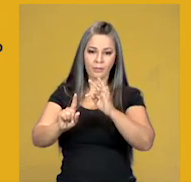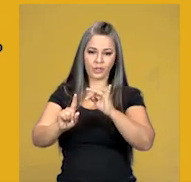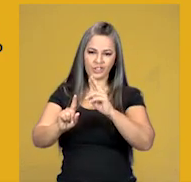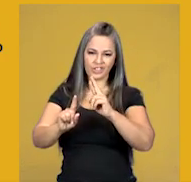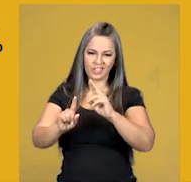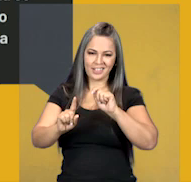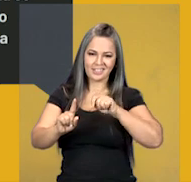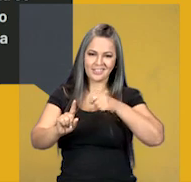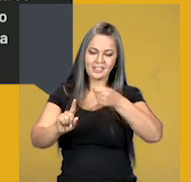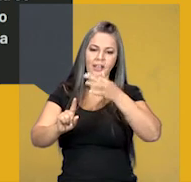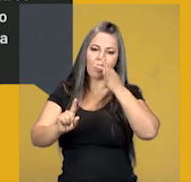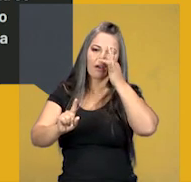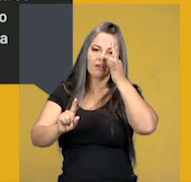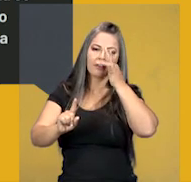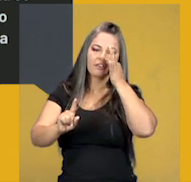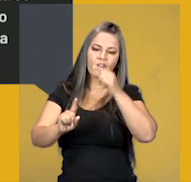flor.